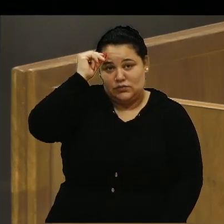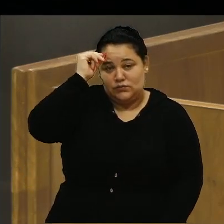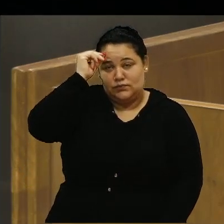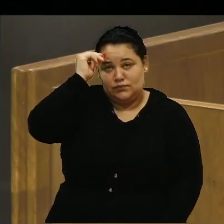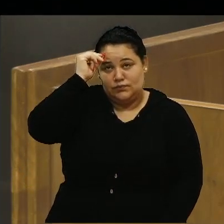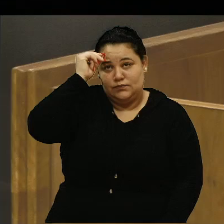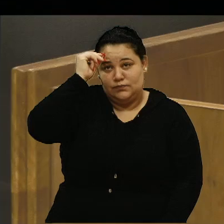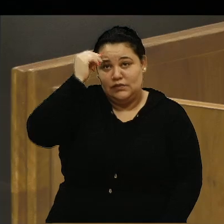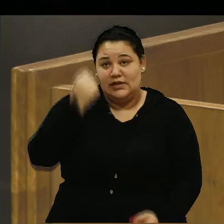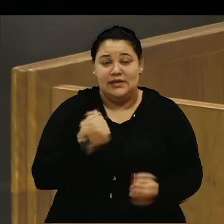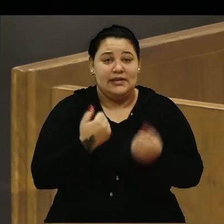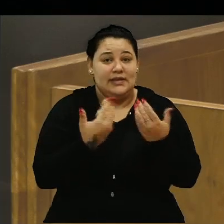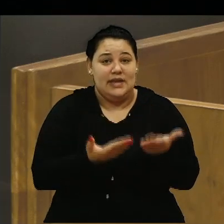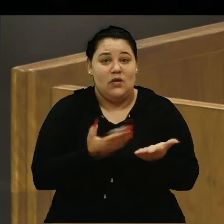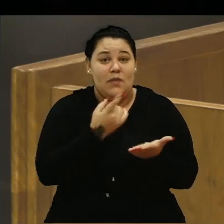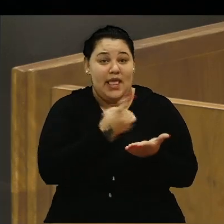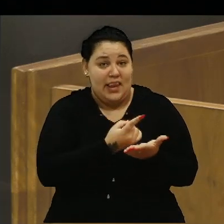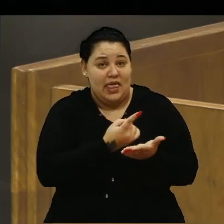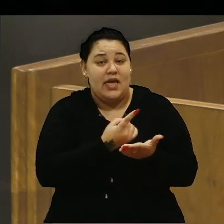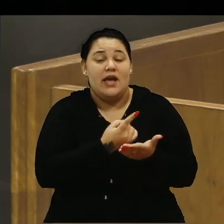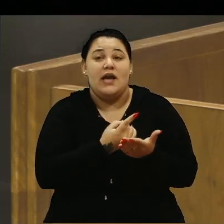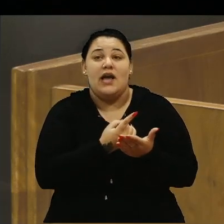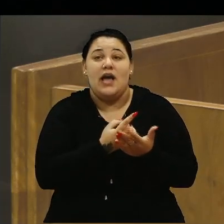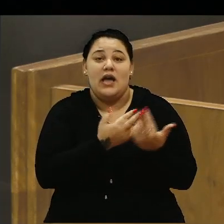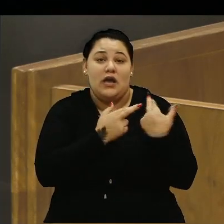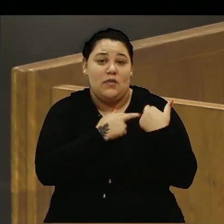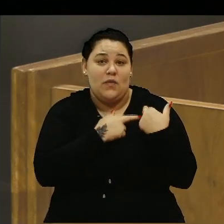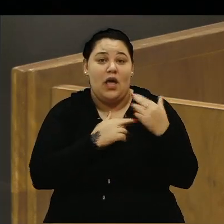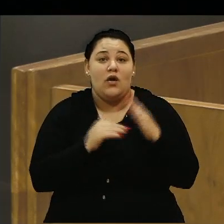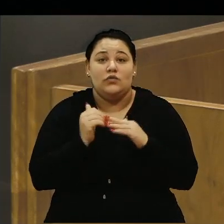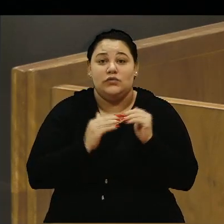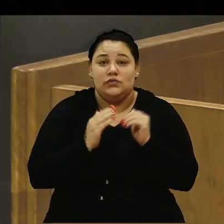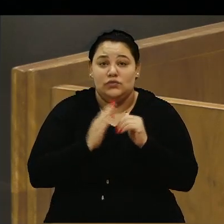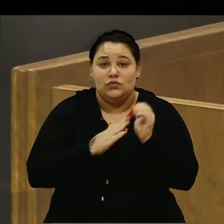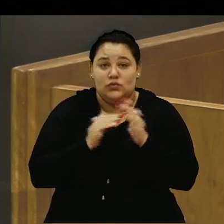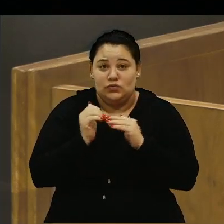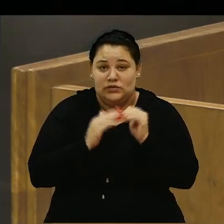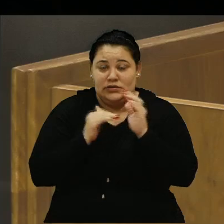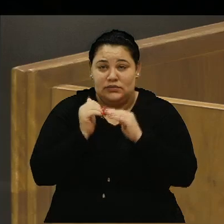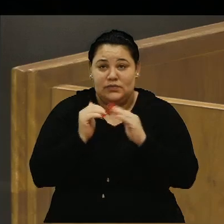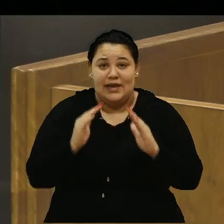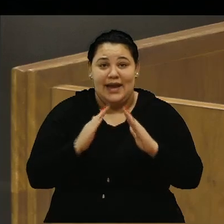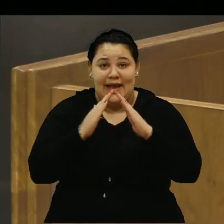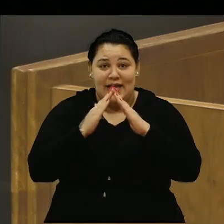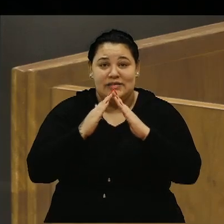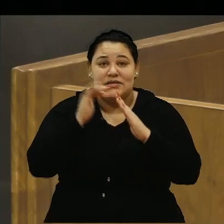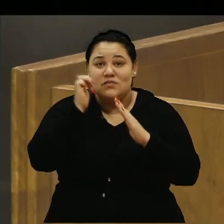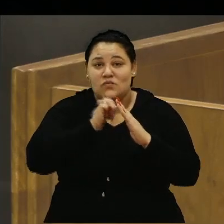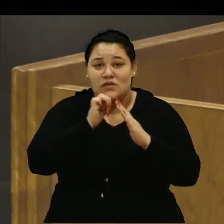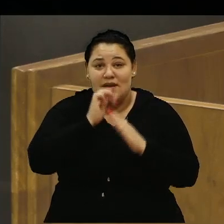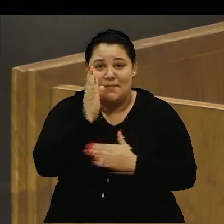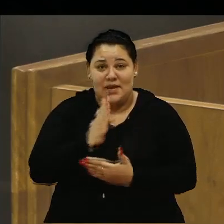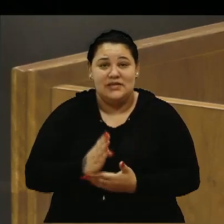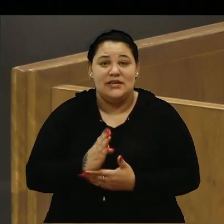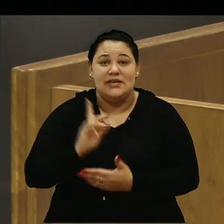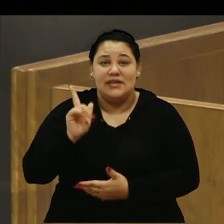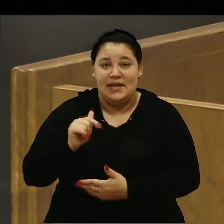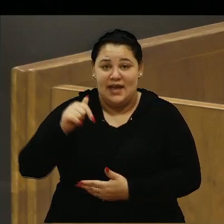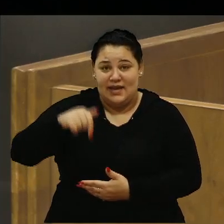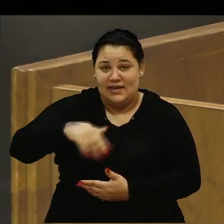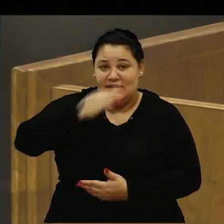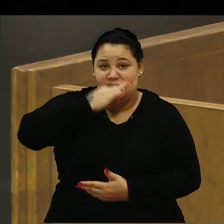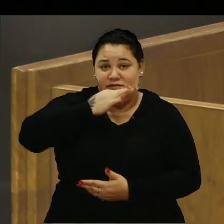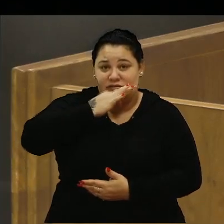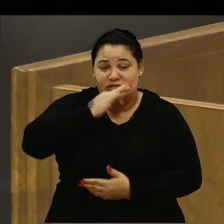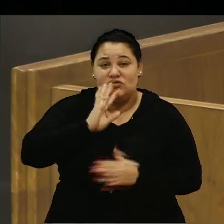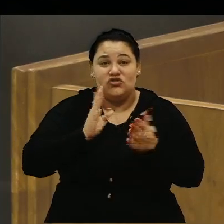ele a responsabilidade para a construção da Casa da Mulher Brasileira, que será aqui em Caxias, que já tem